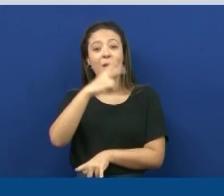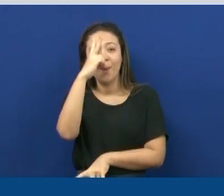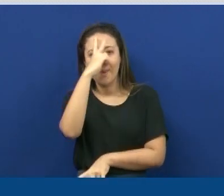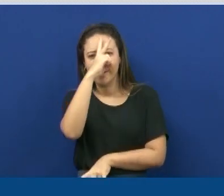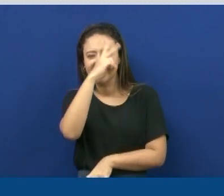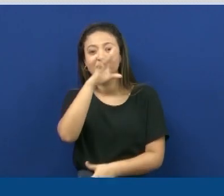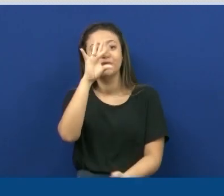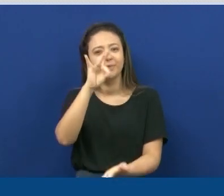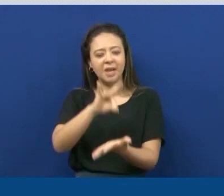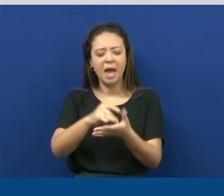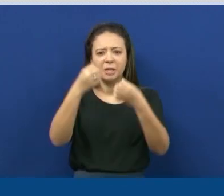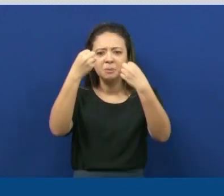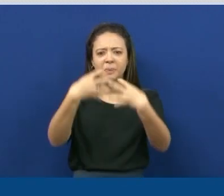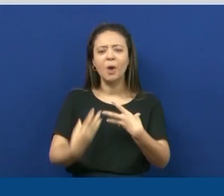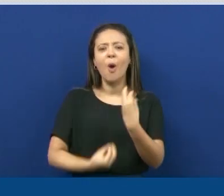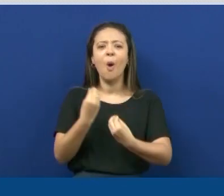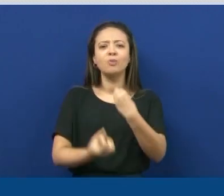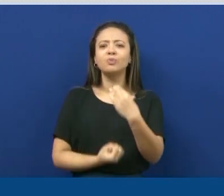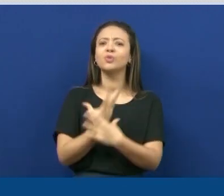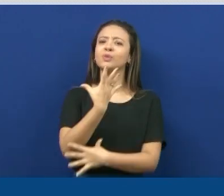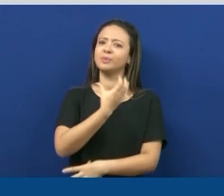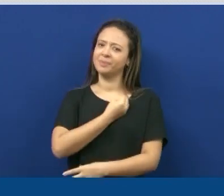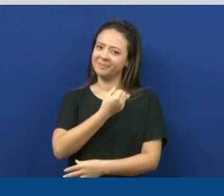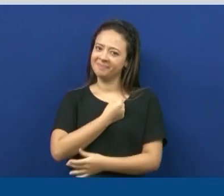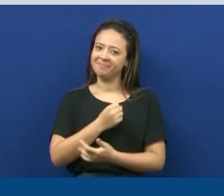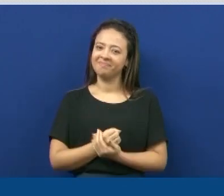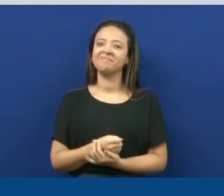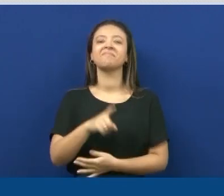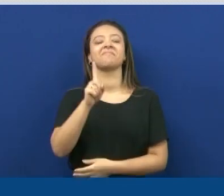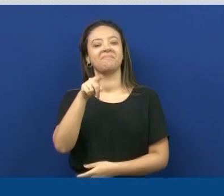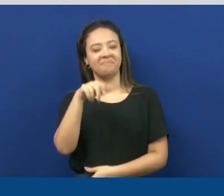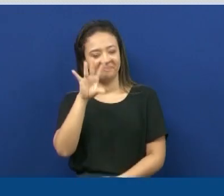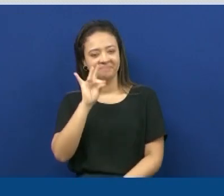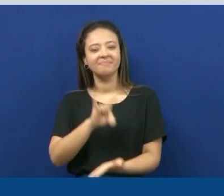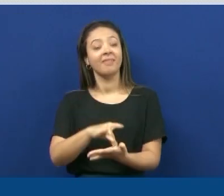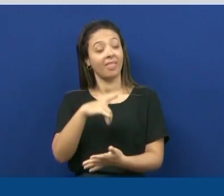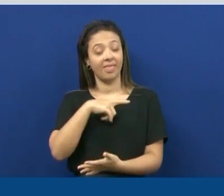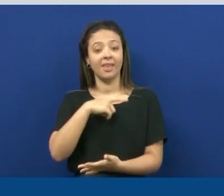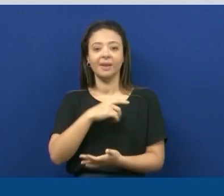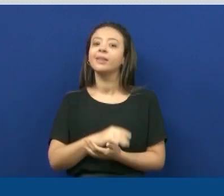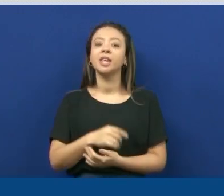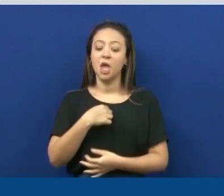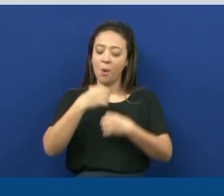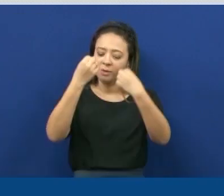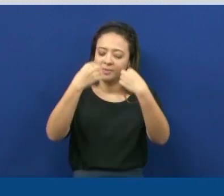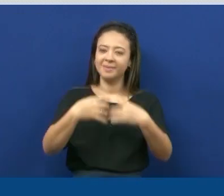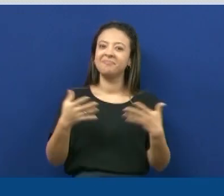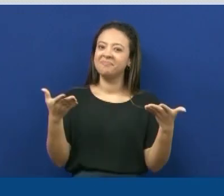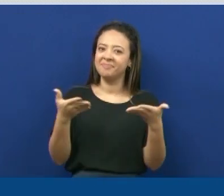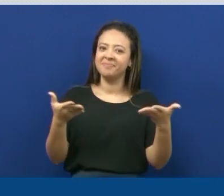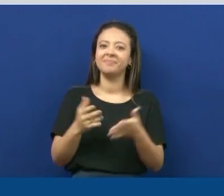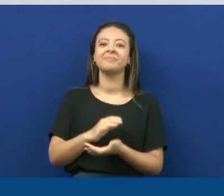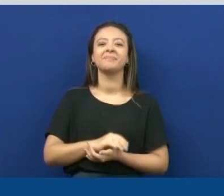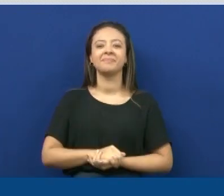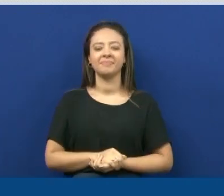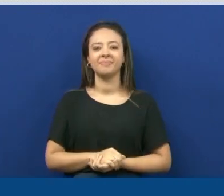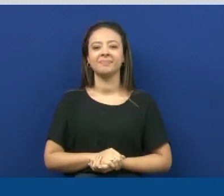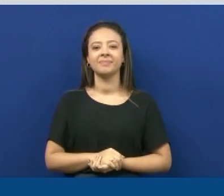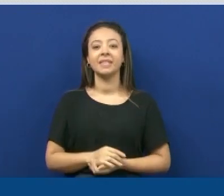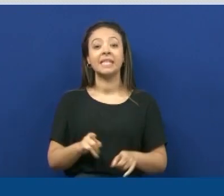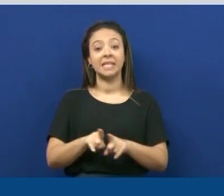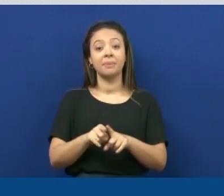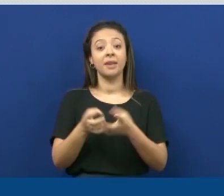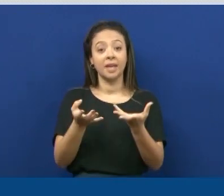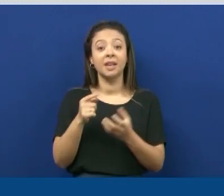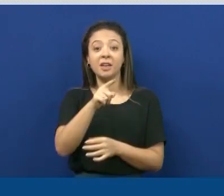história do surgimento dos números? Sim, existe uma história e eu gostaria de contar ela para você e gostaria que